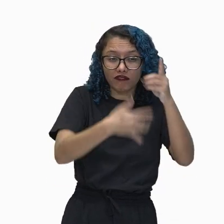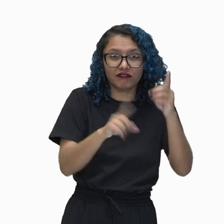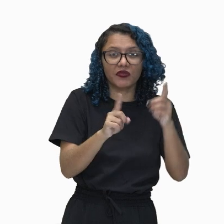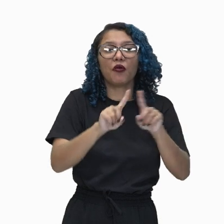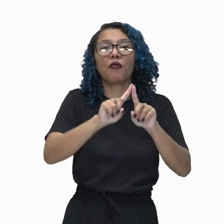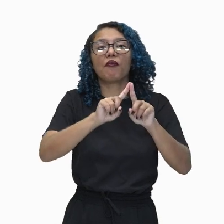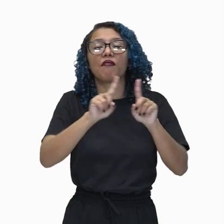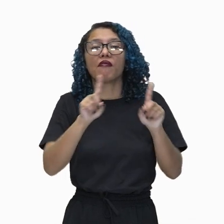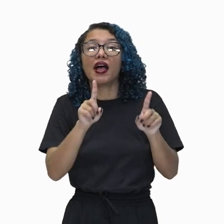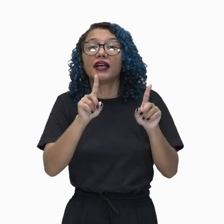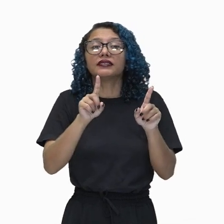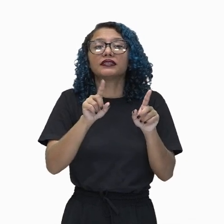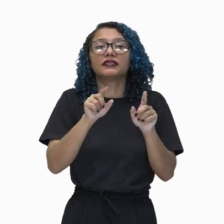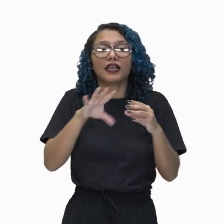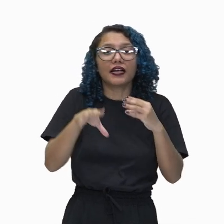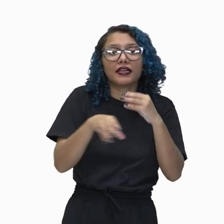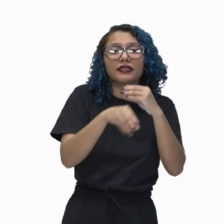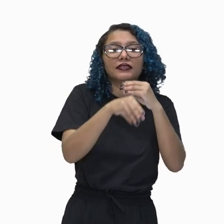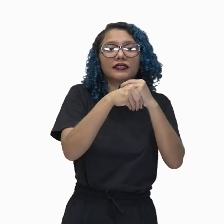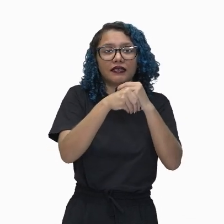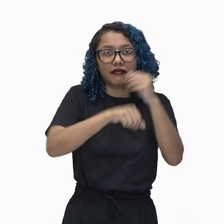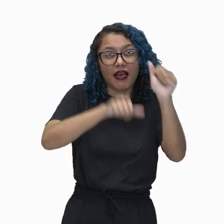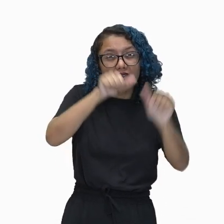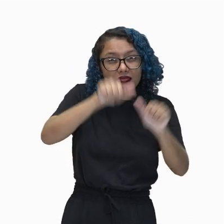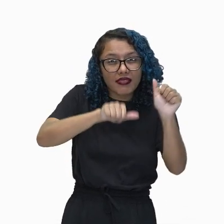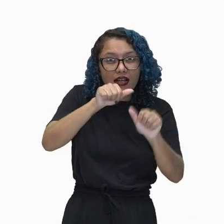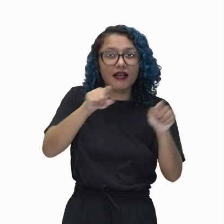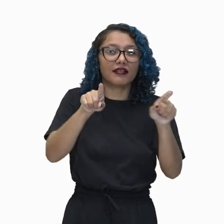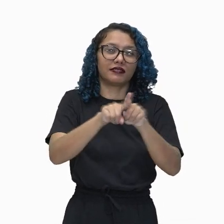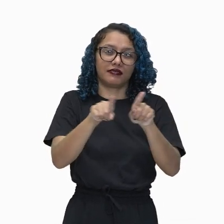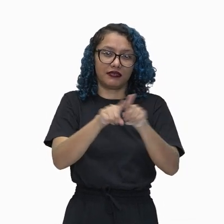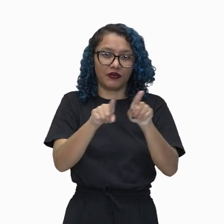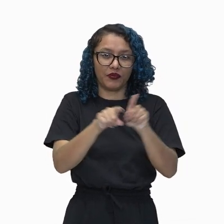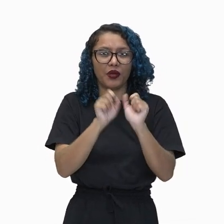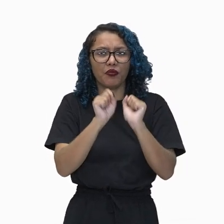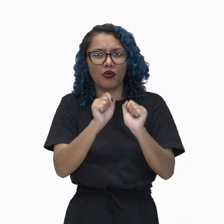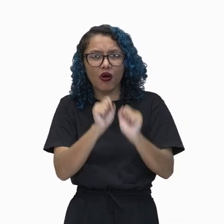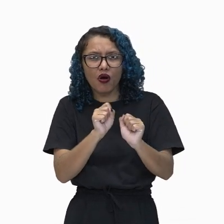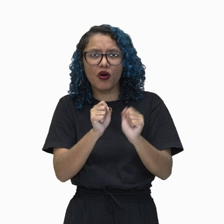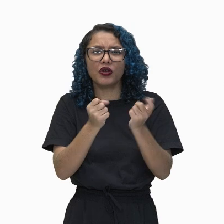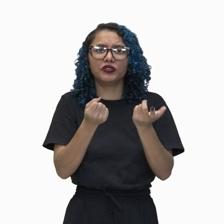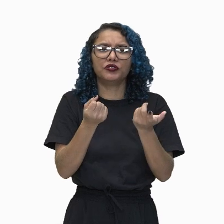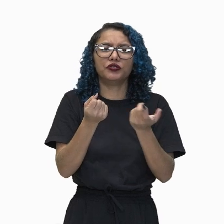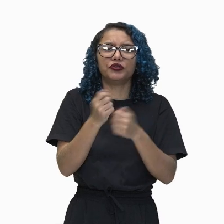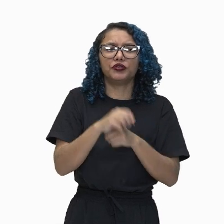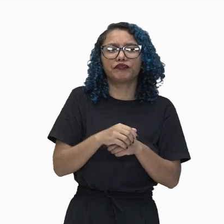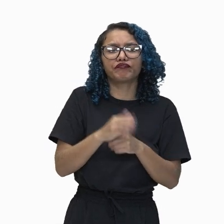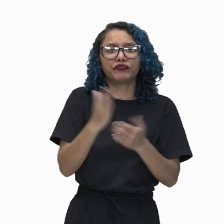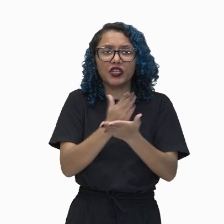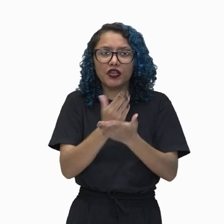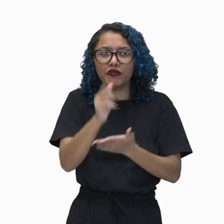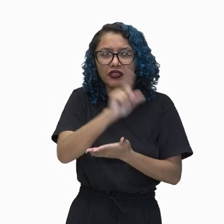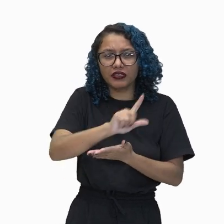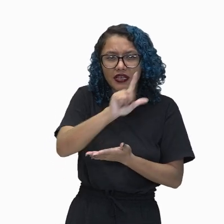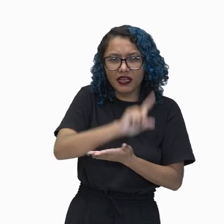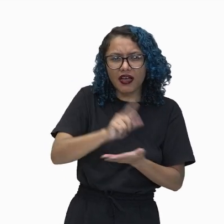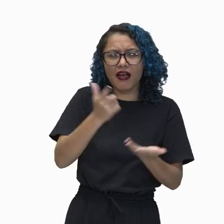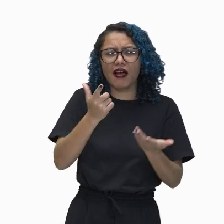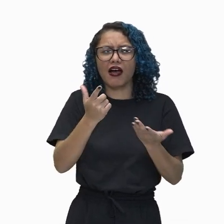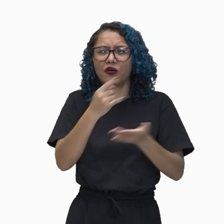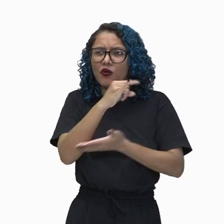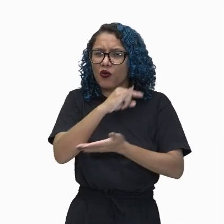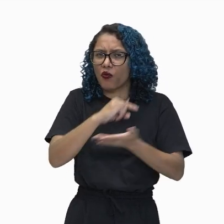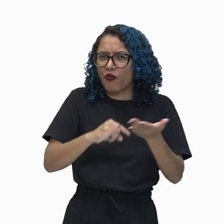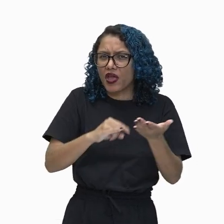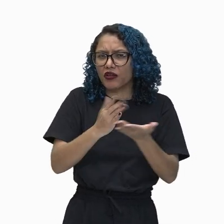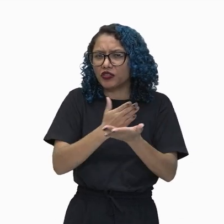textual. E como eu falei, essas produções podem ser obras literárias, tratados de anatomia, ou em gêneros